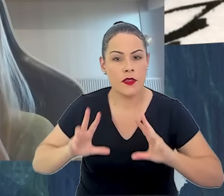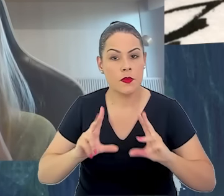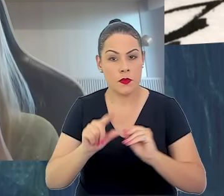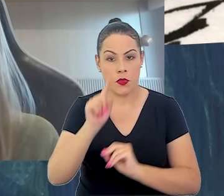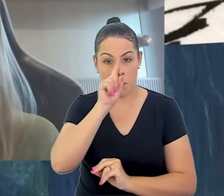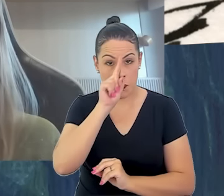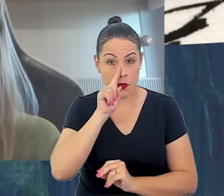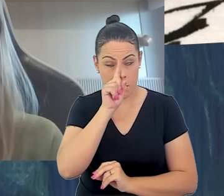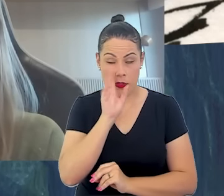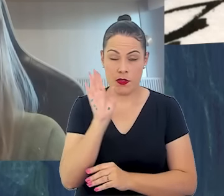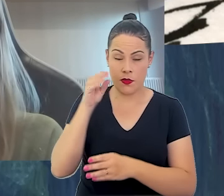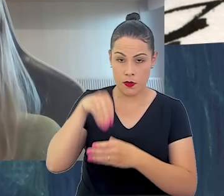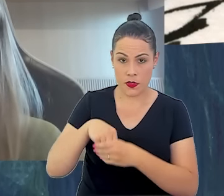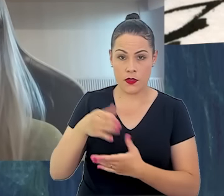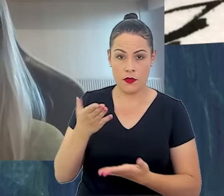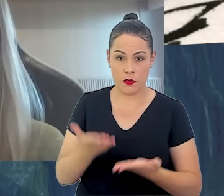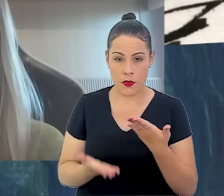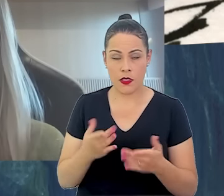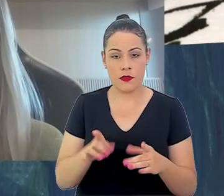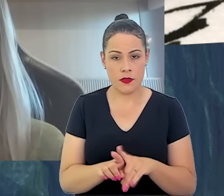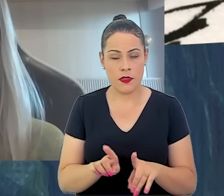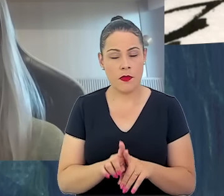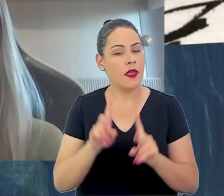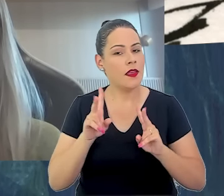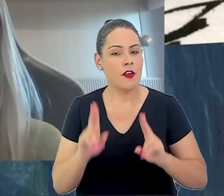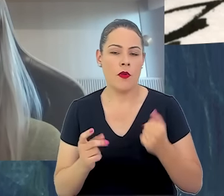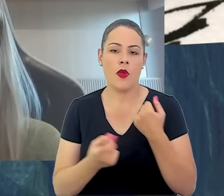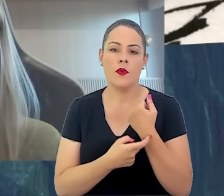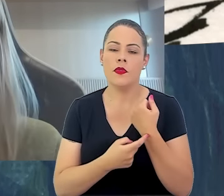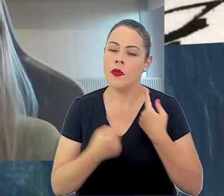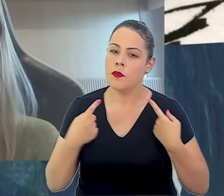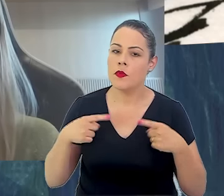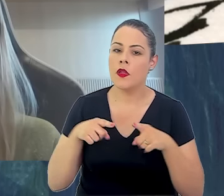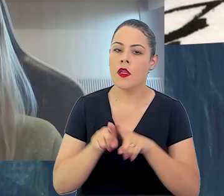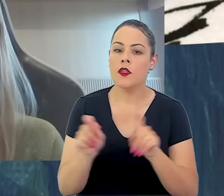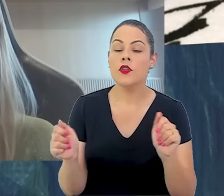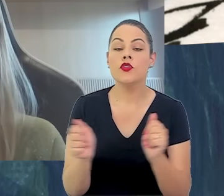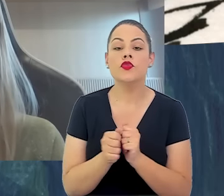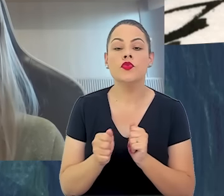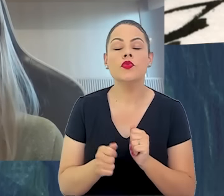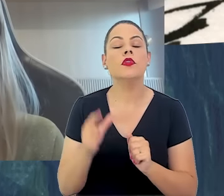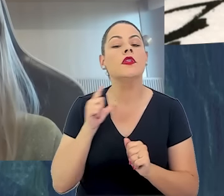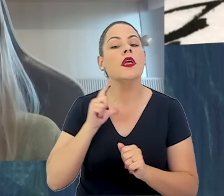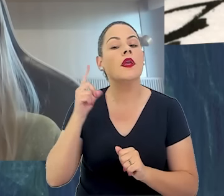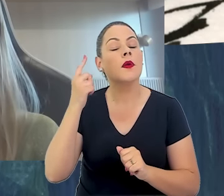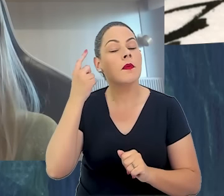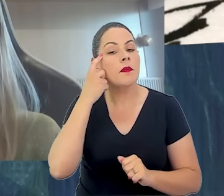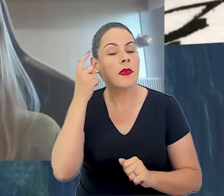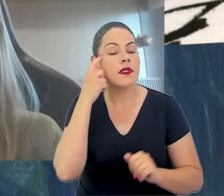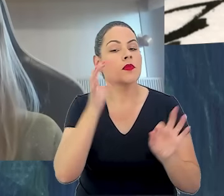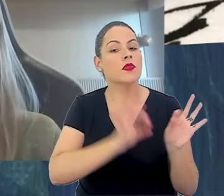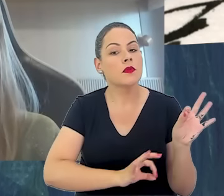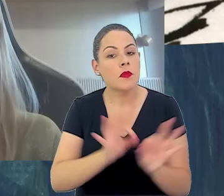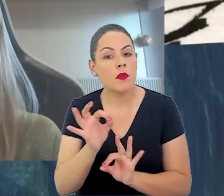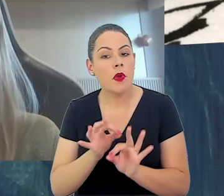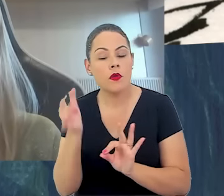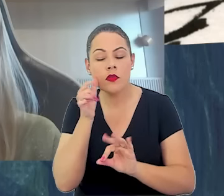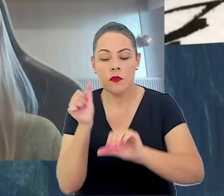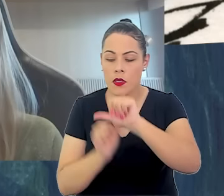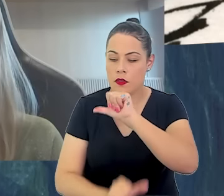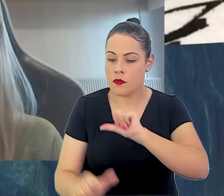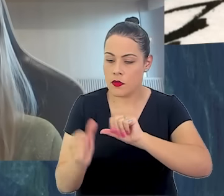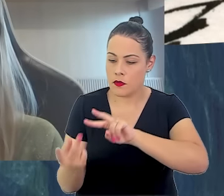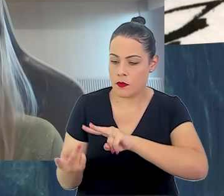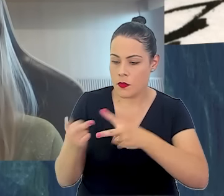sobre os riscos contidos nos balanços, e, ao mesmo tempo, se preparar para uma transição para